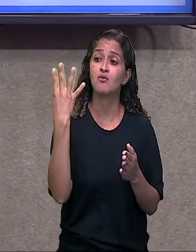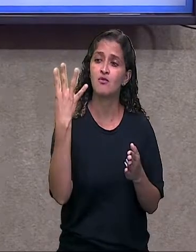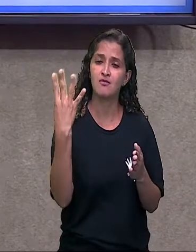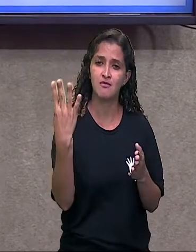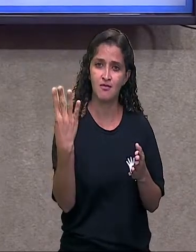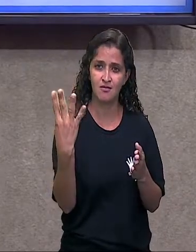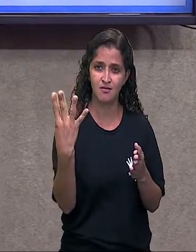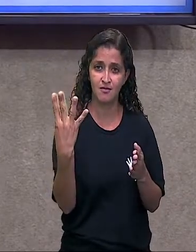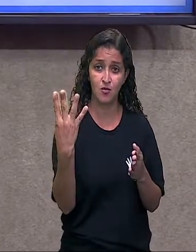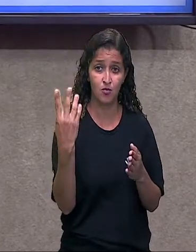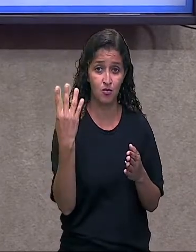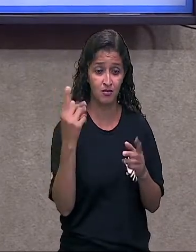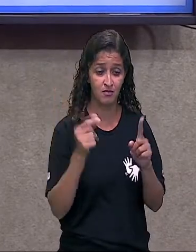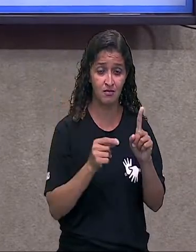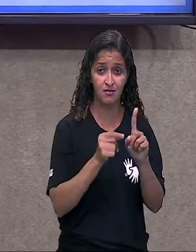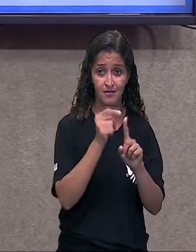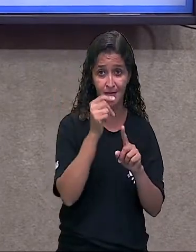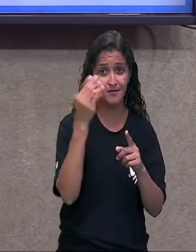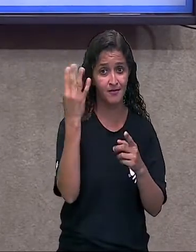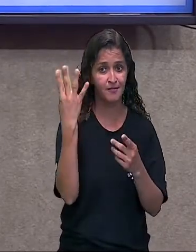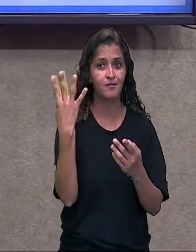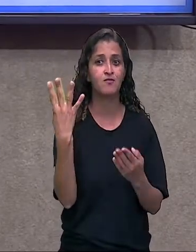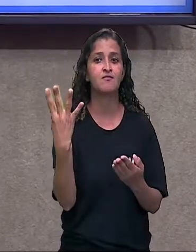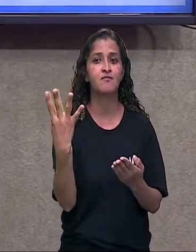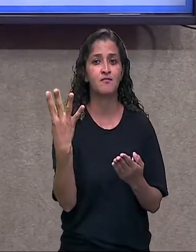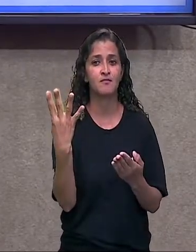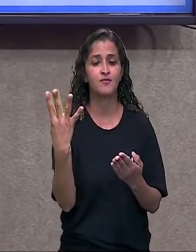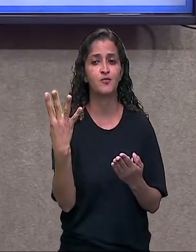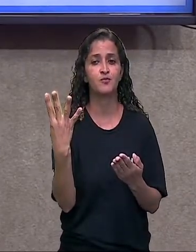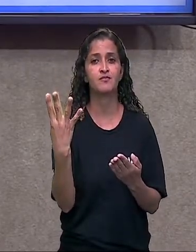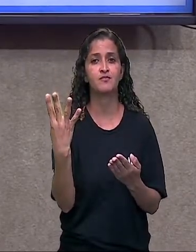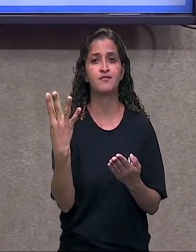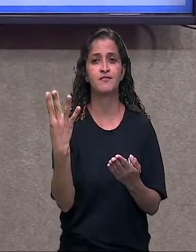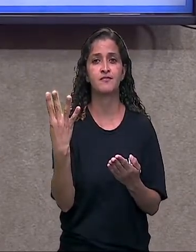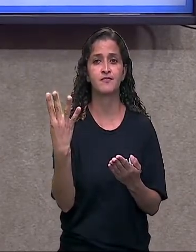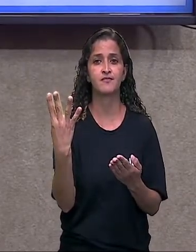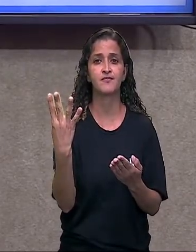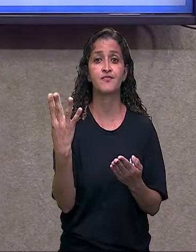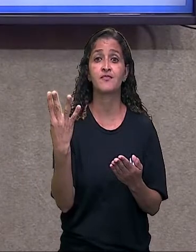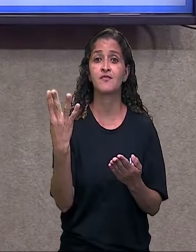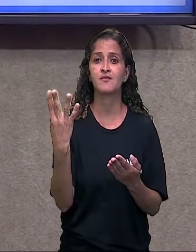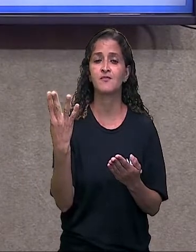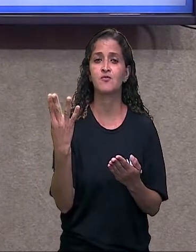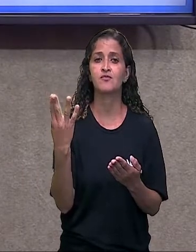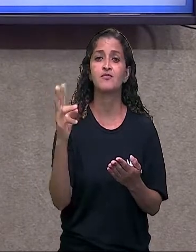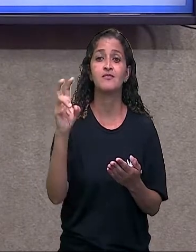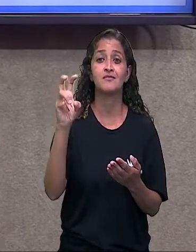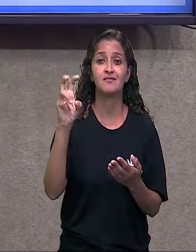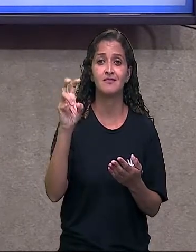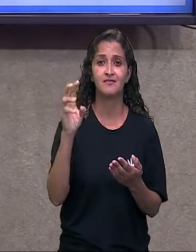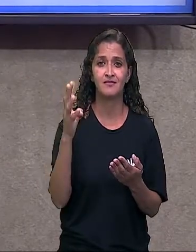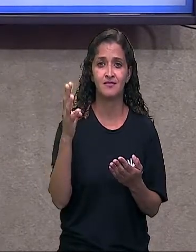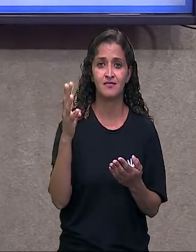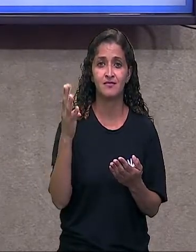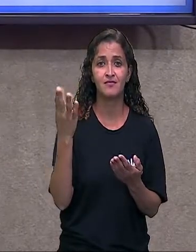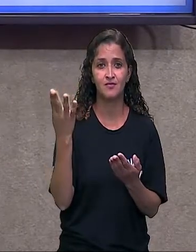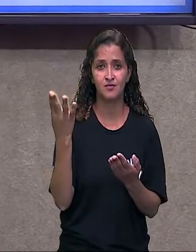4 unidades, são 4 quadradinhos e o número